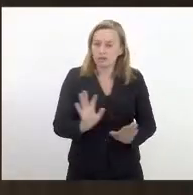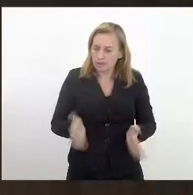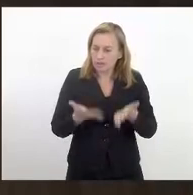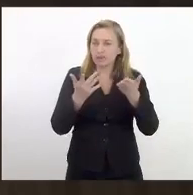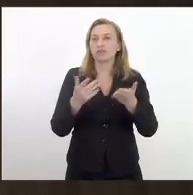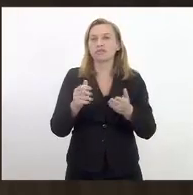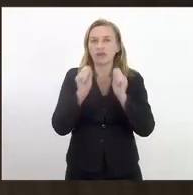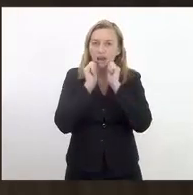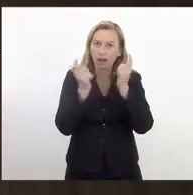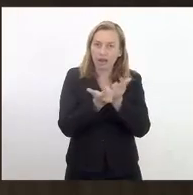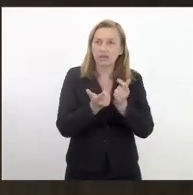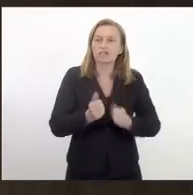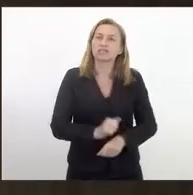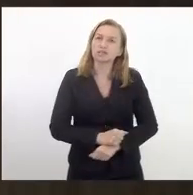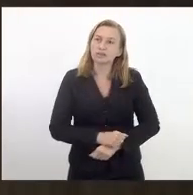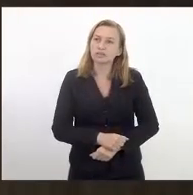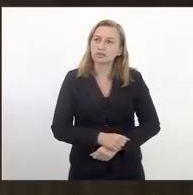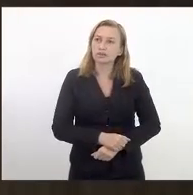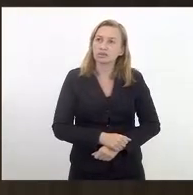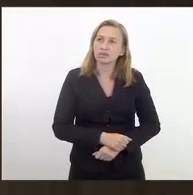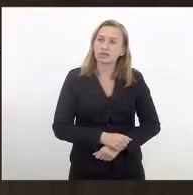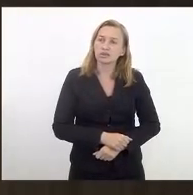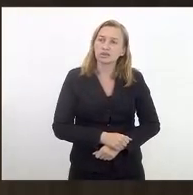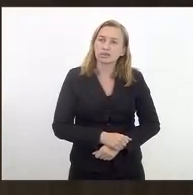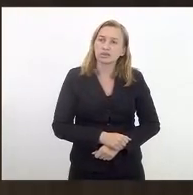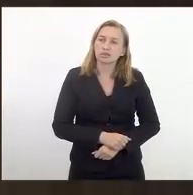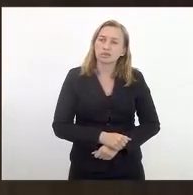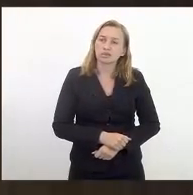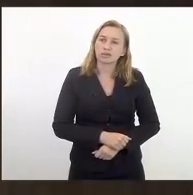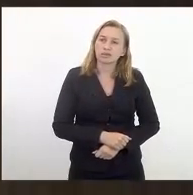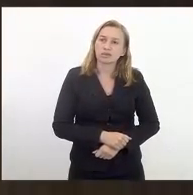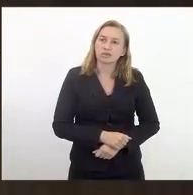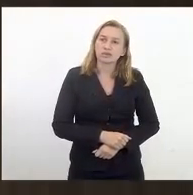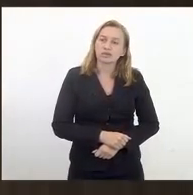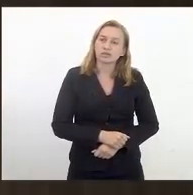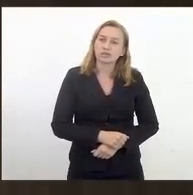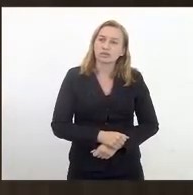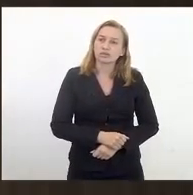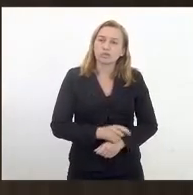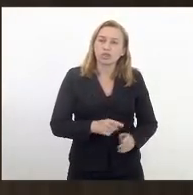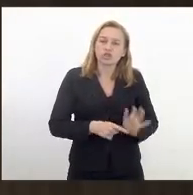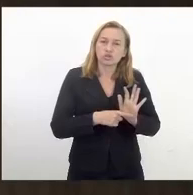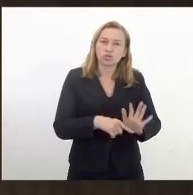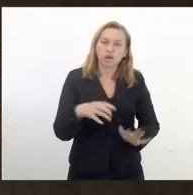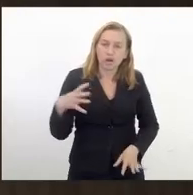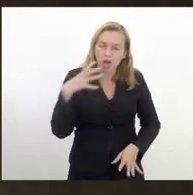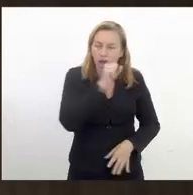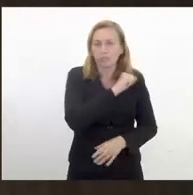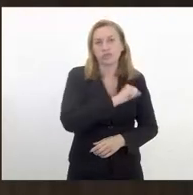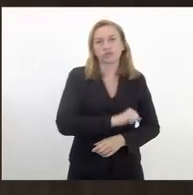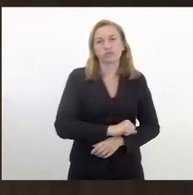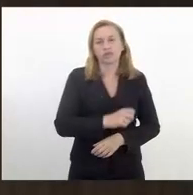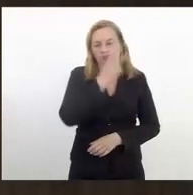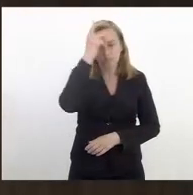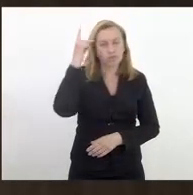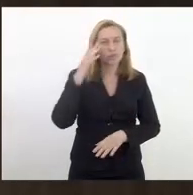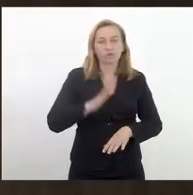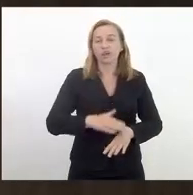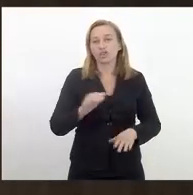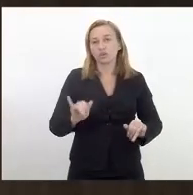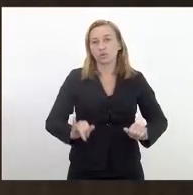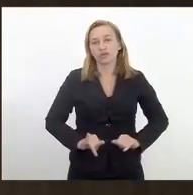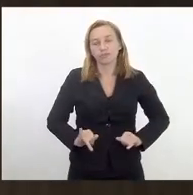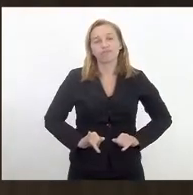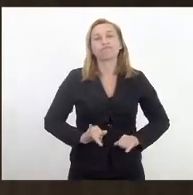Assembleia afinal de contas tivesse é um auxílio emergencial para as pessoas que mais